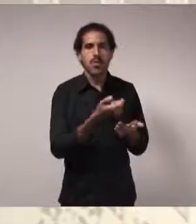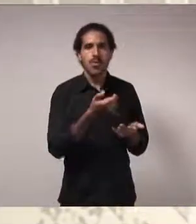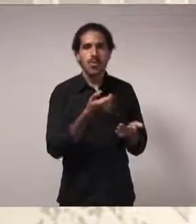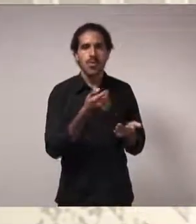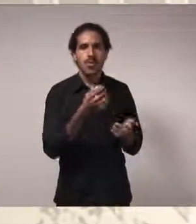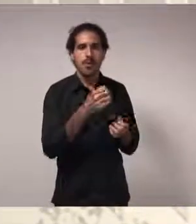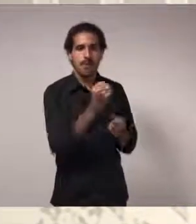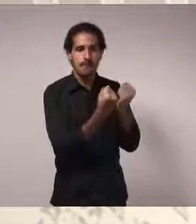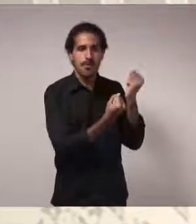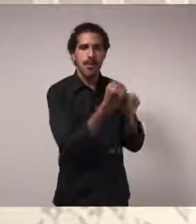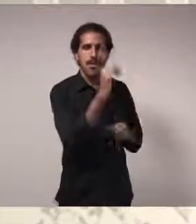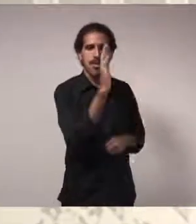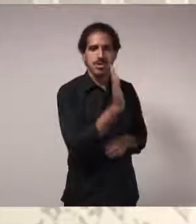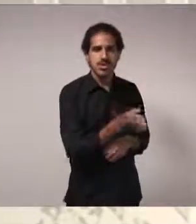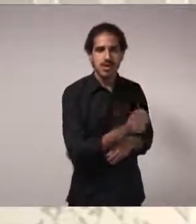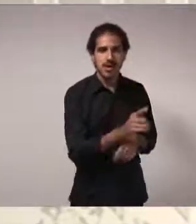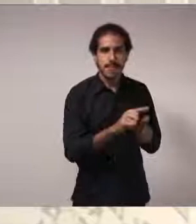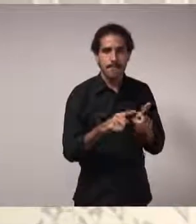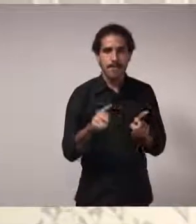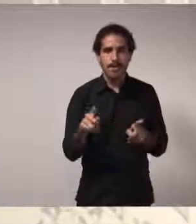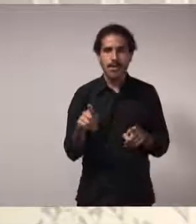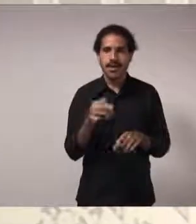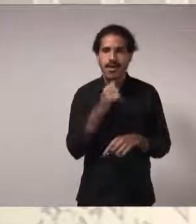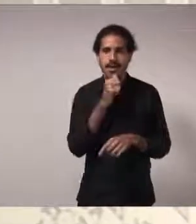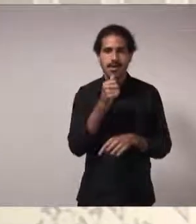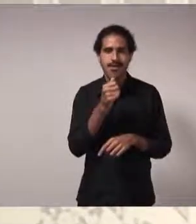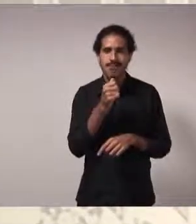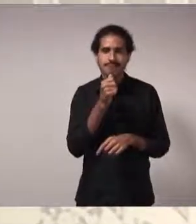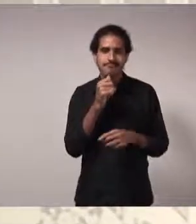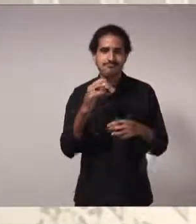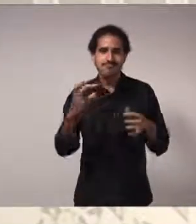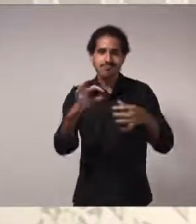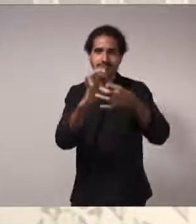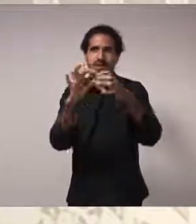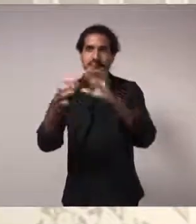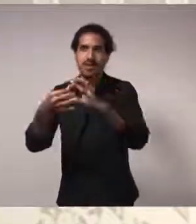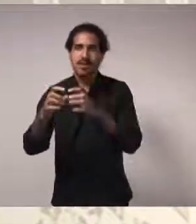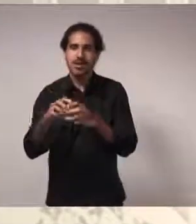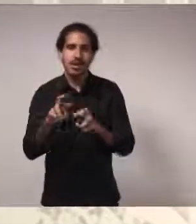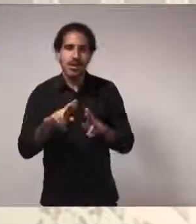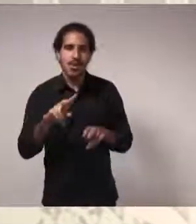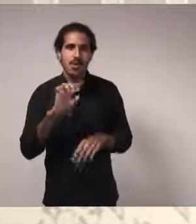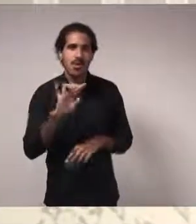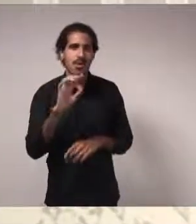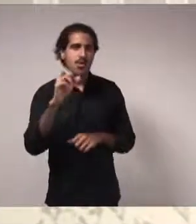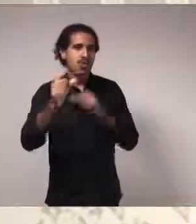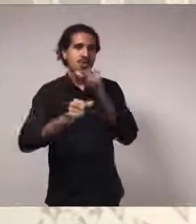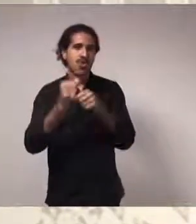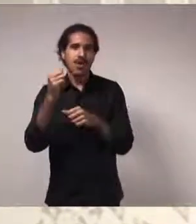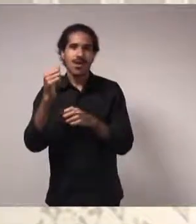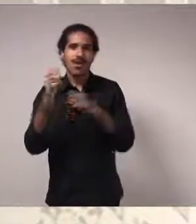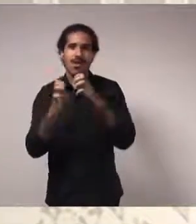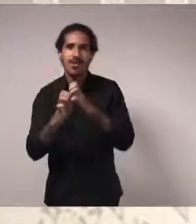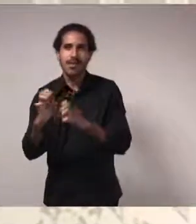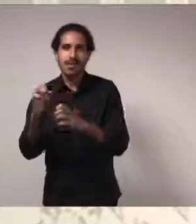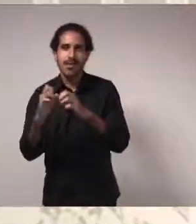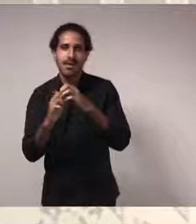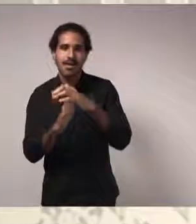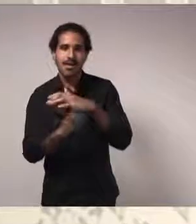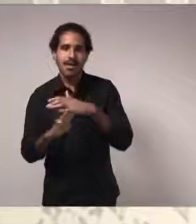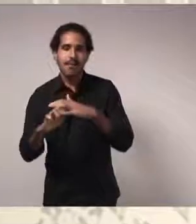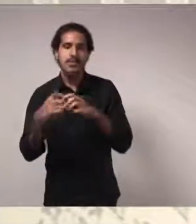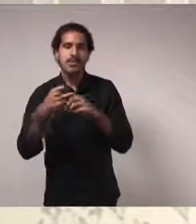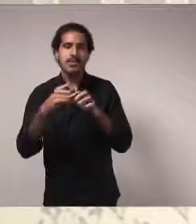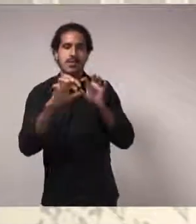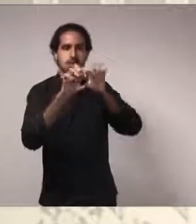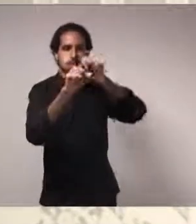eficientes. A interligação ainda não foi possível, porque a interligação não depende simplesmente de trocar a máquina. A gente depende de levar as